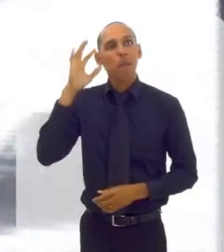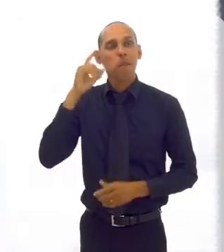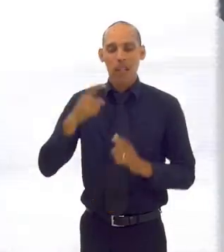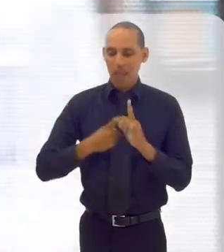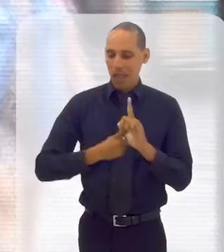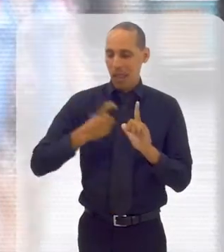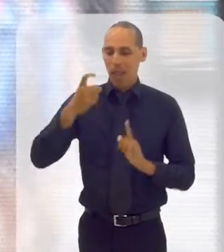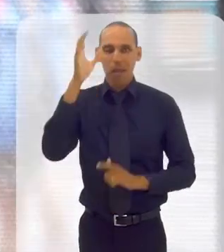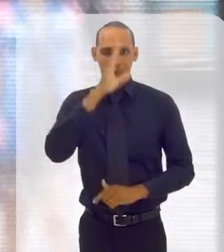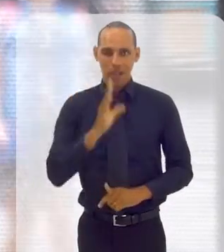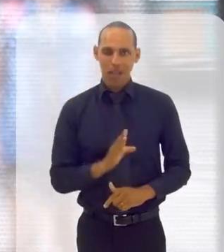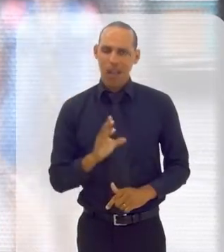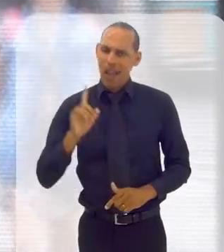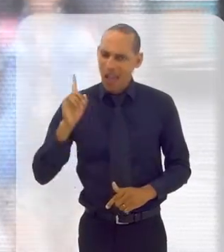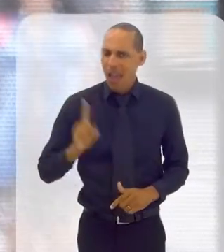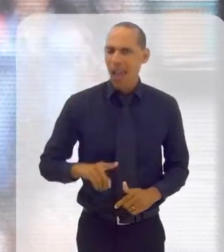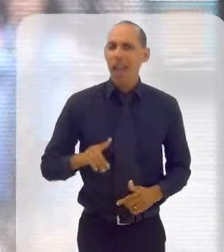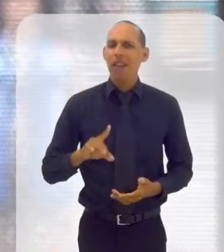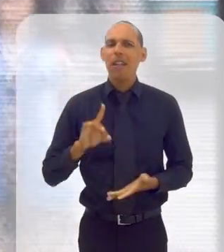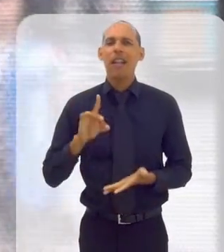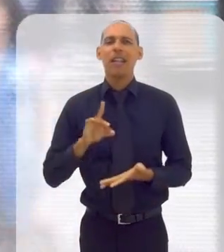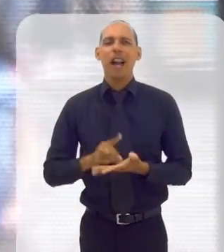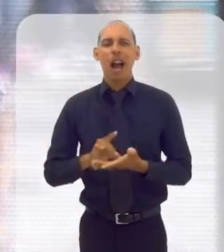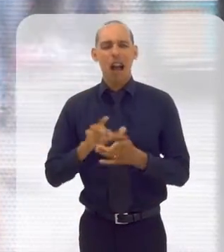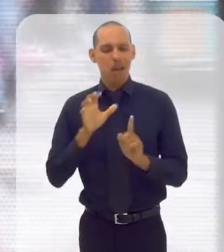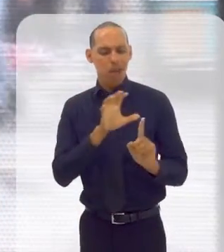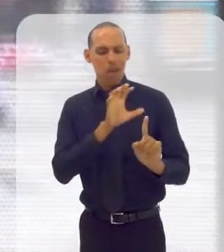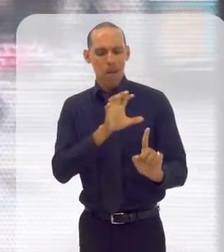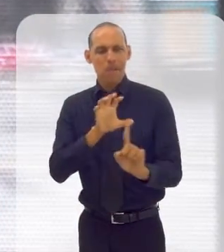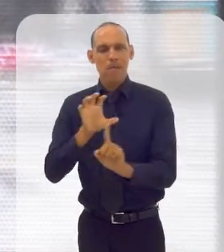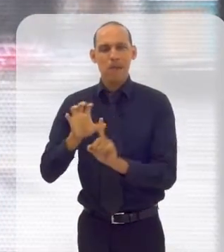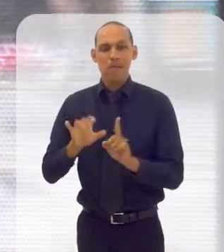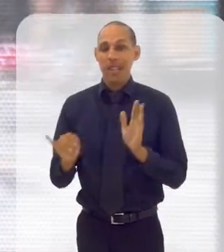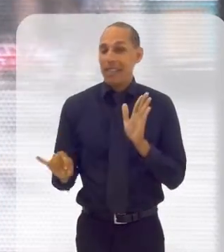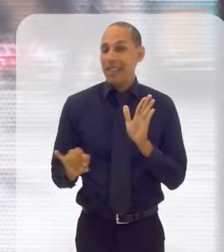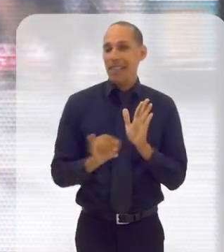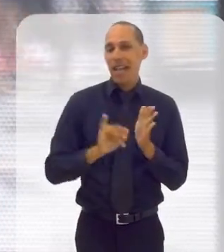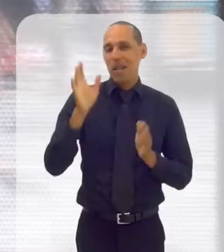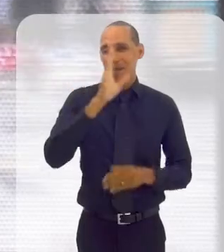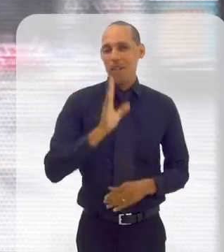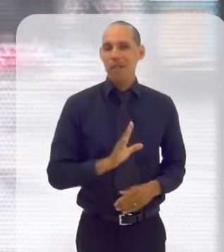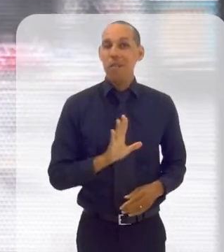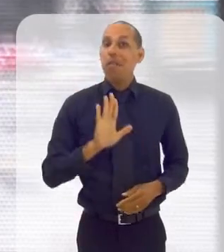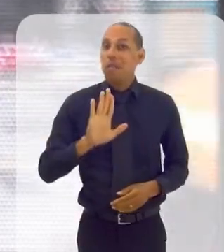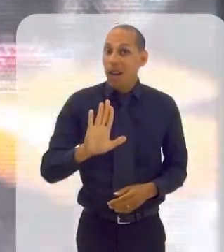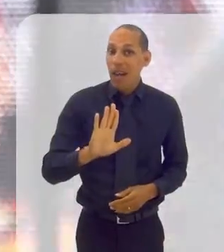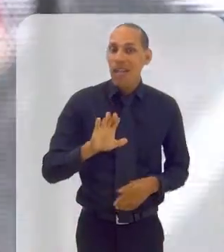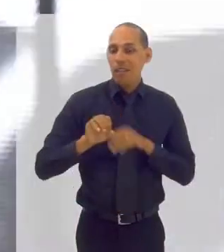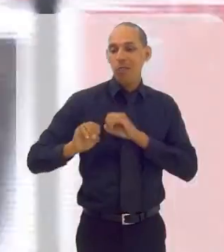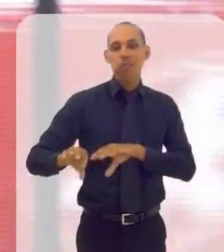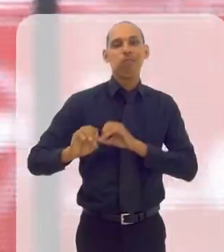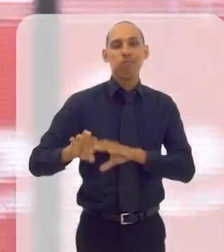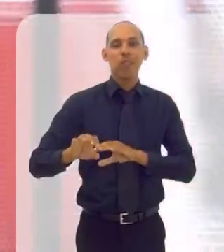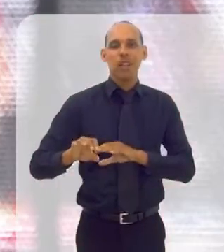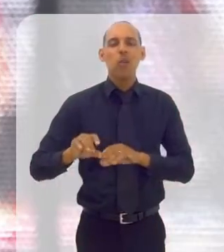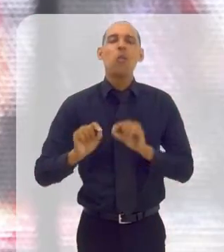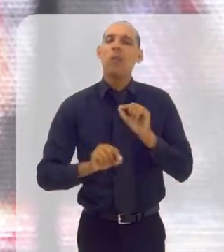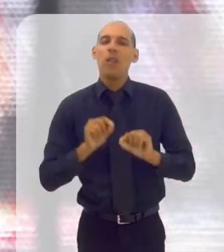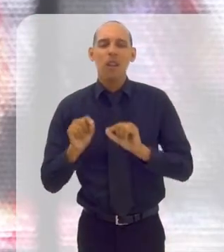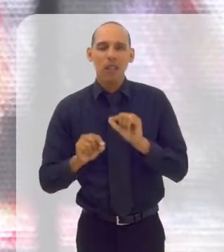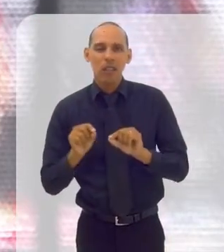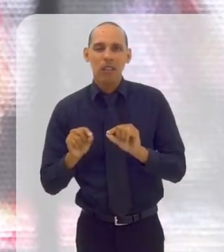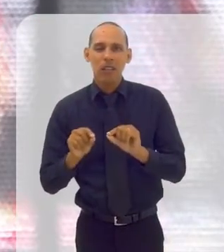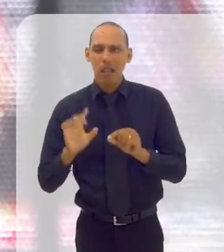a independência do Brasil ela é um processo, de fato, que vai influenciar na formação de identidade brasileira, mas ela em si